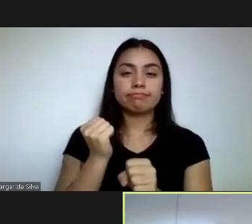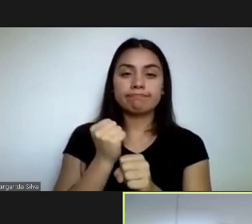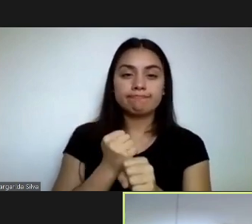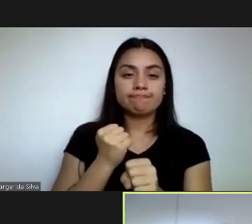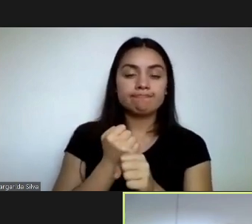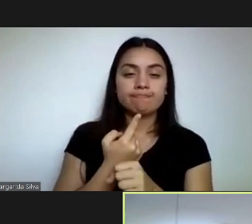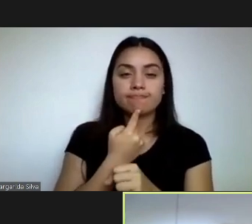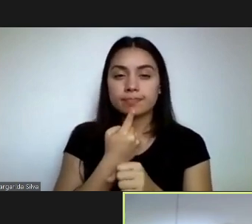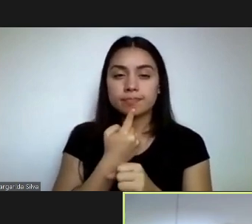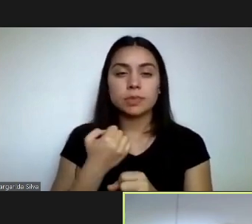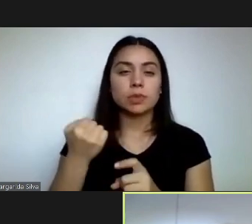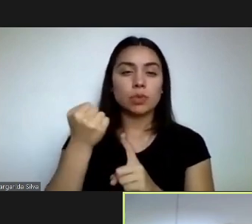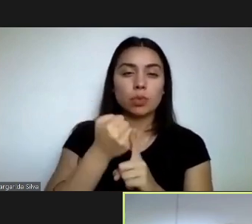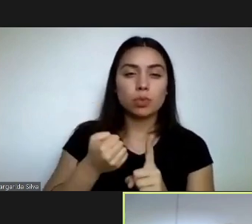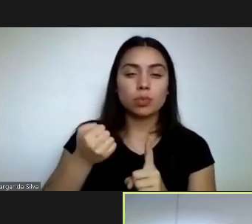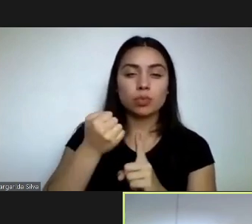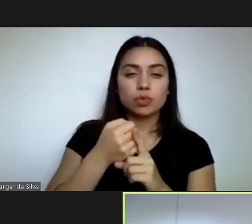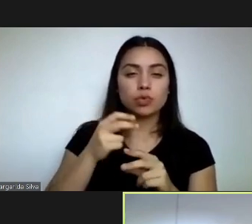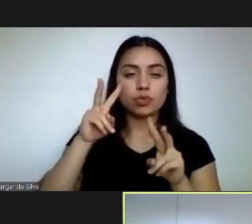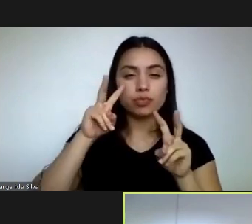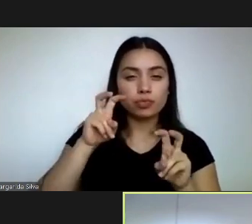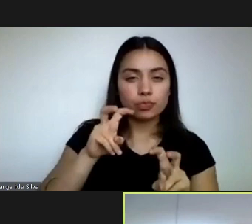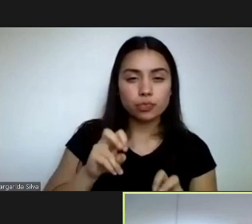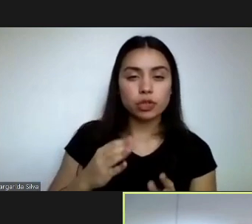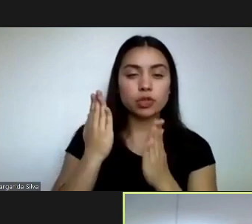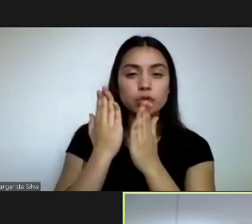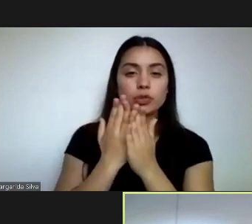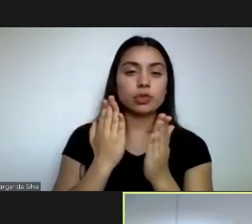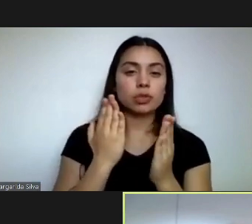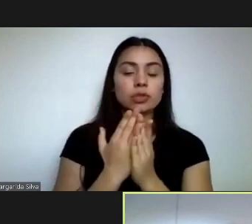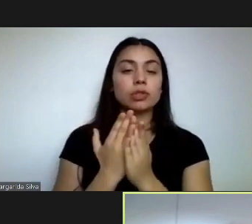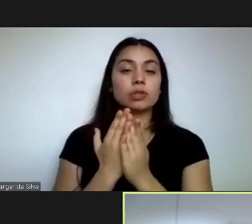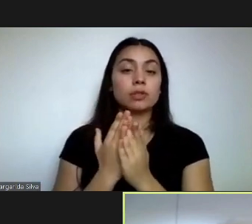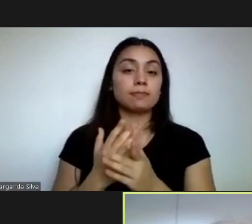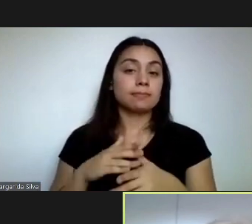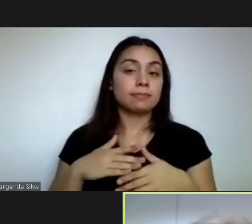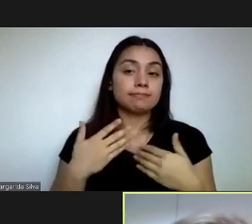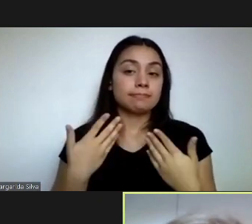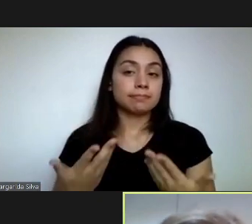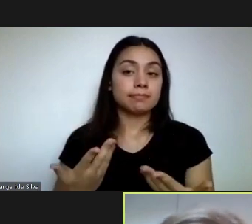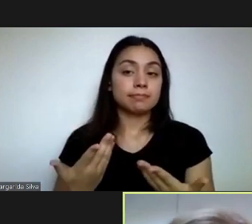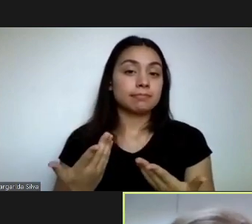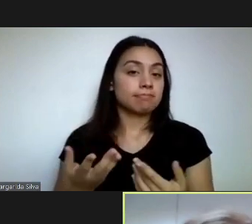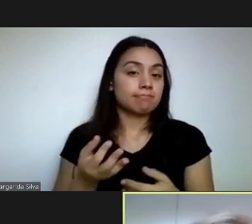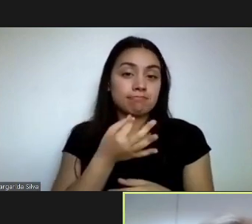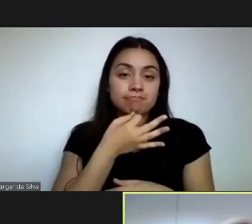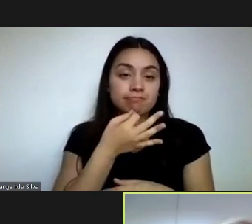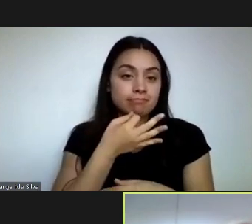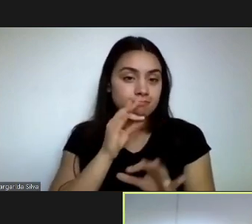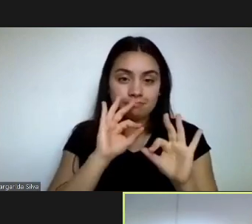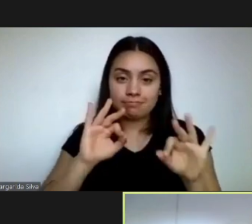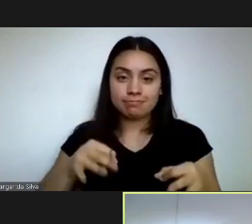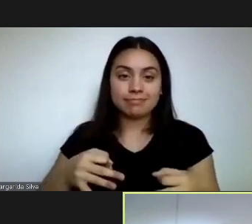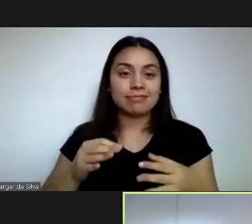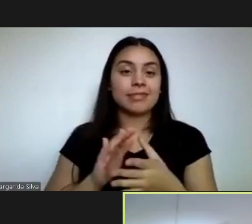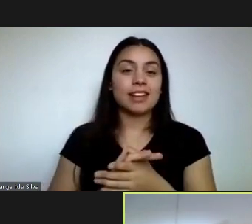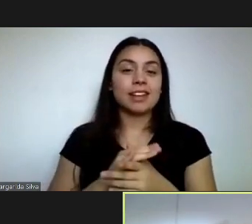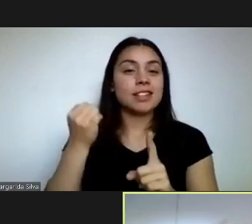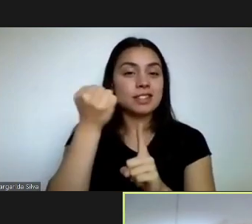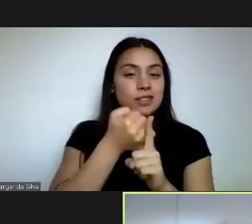por todos os alunos e por todos os professores, e pronto, e agora eu já não digo mais nada, há